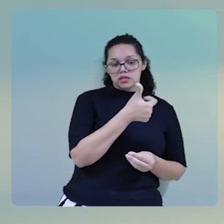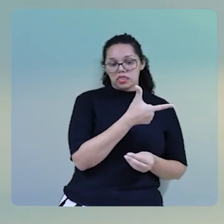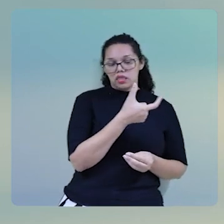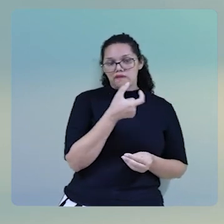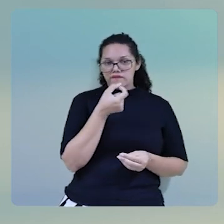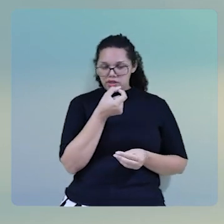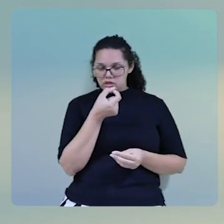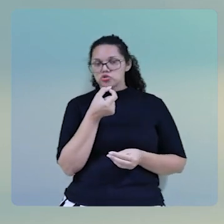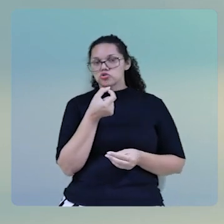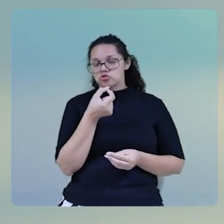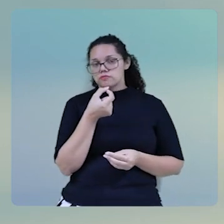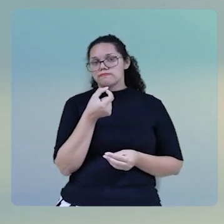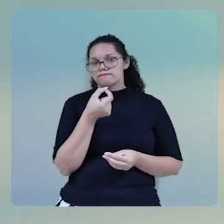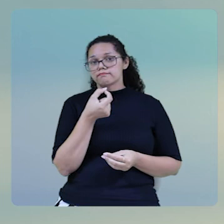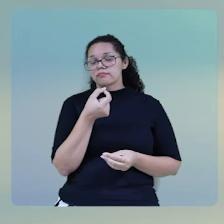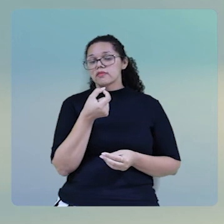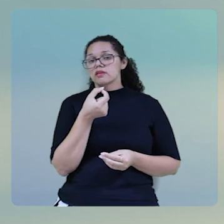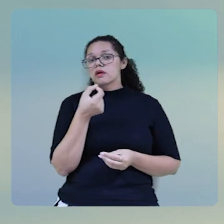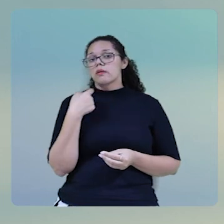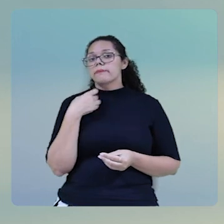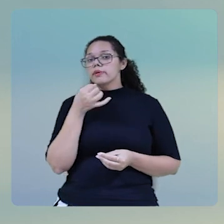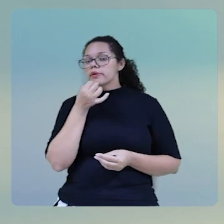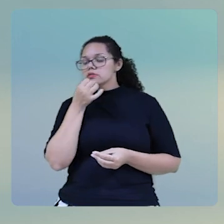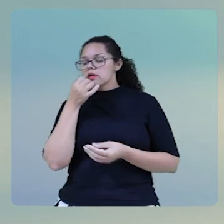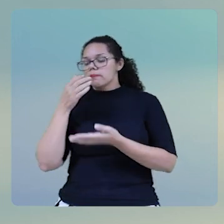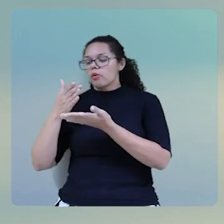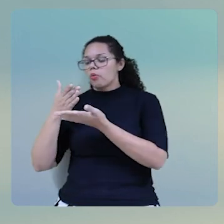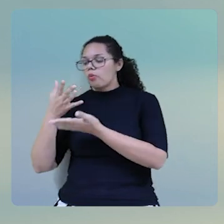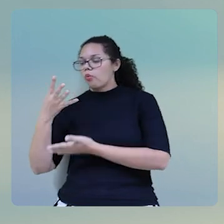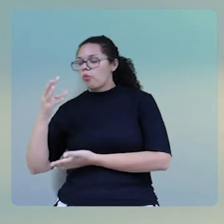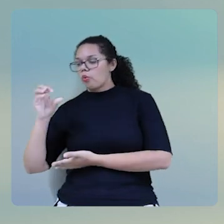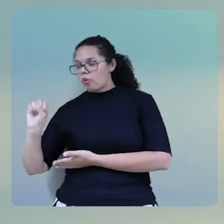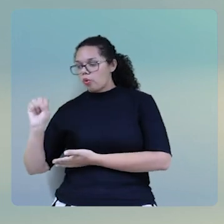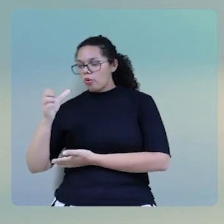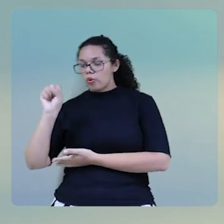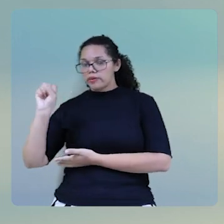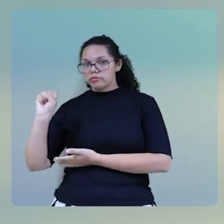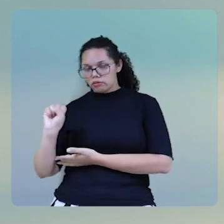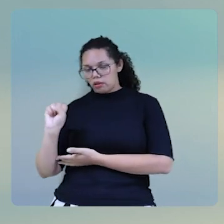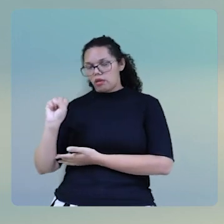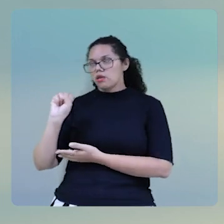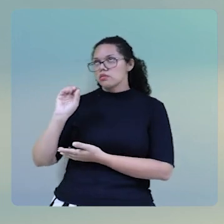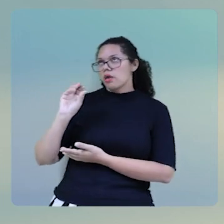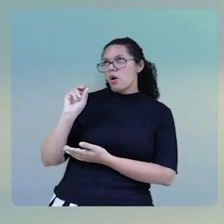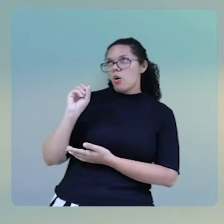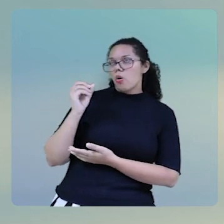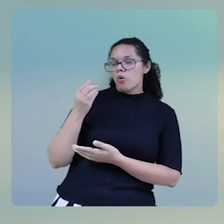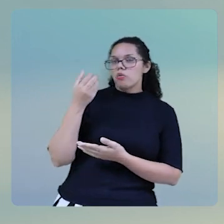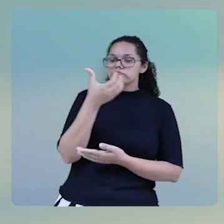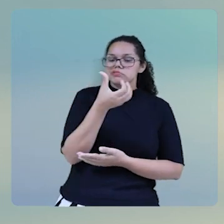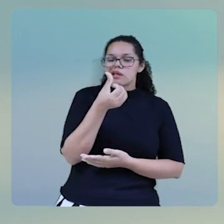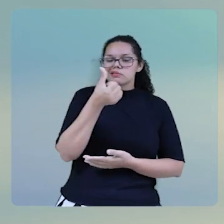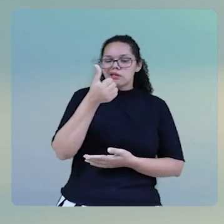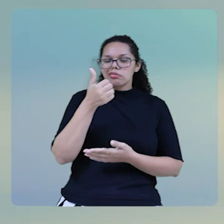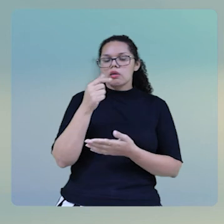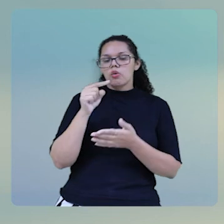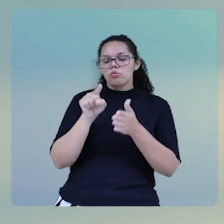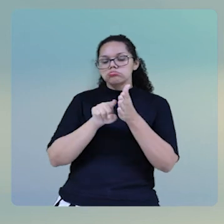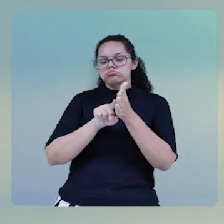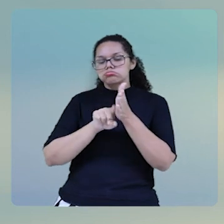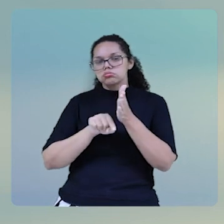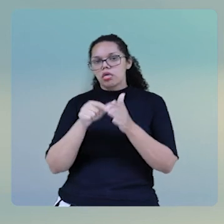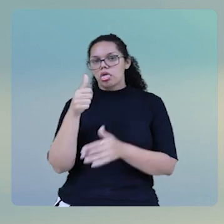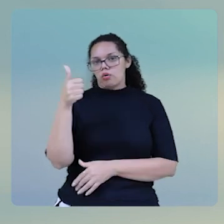que é 180. Quando você simplificar por 60, dá 3, por 60 dá 1, 120 dividido por 3